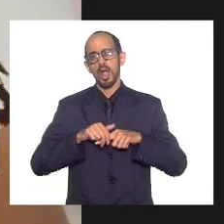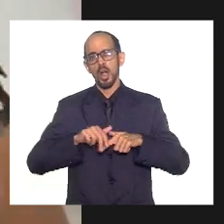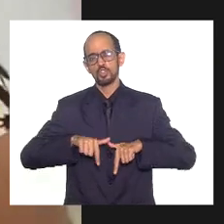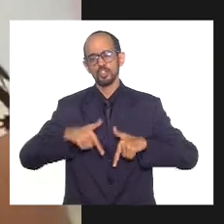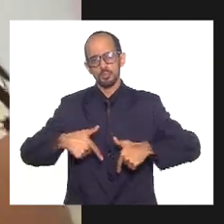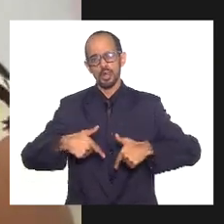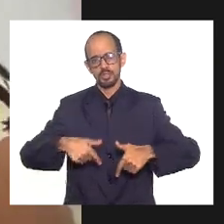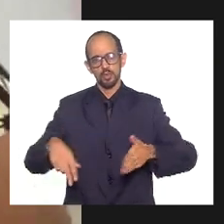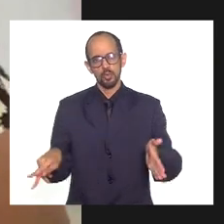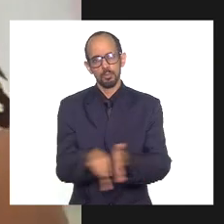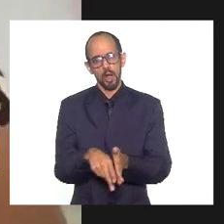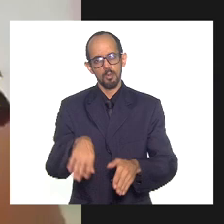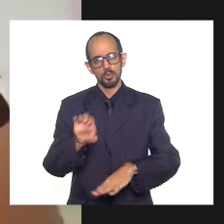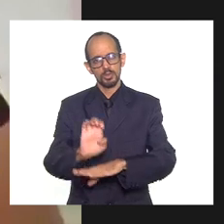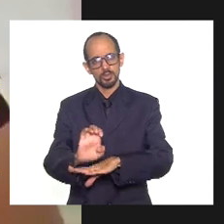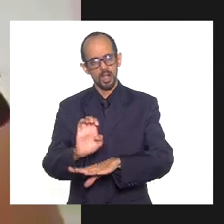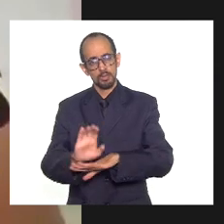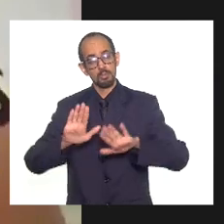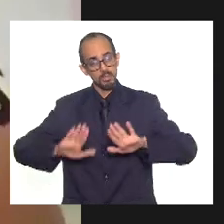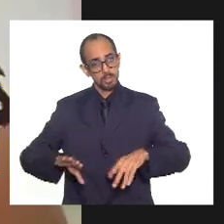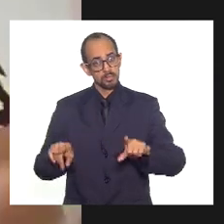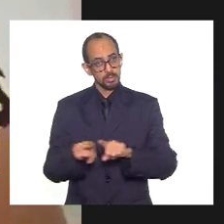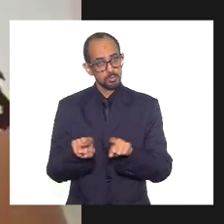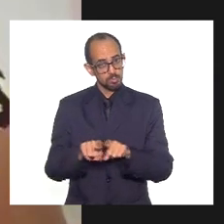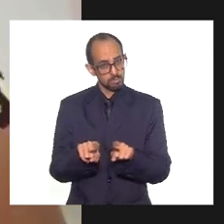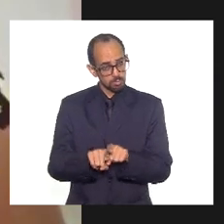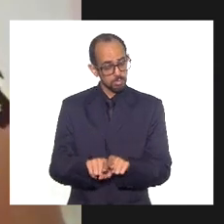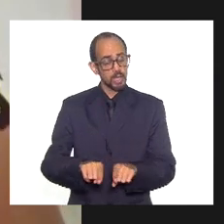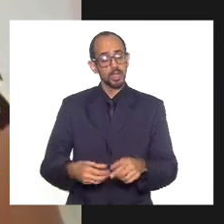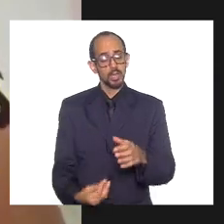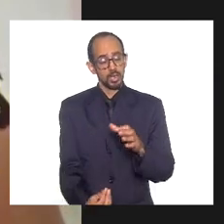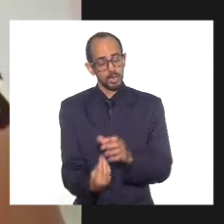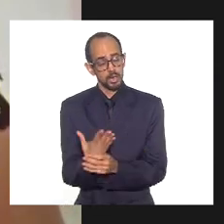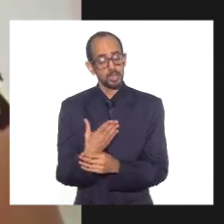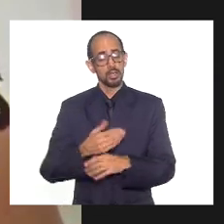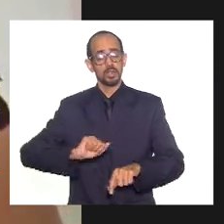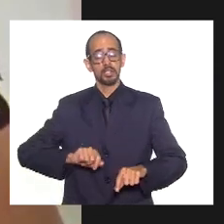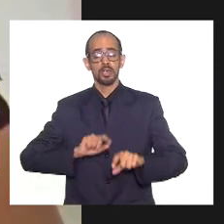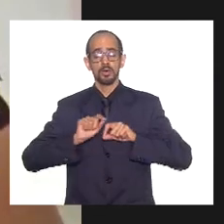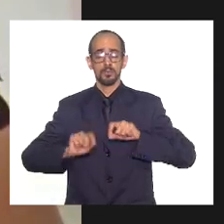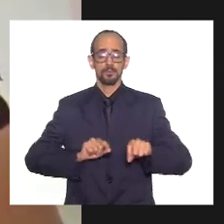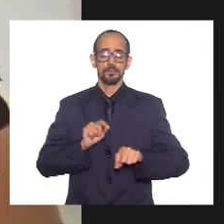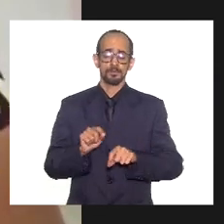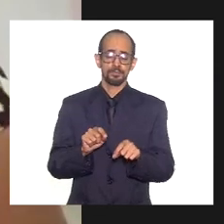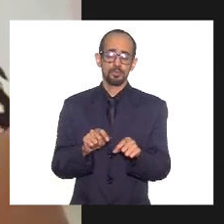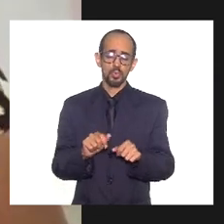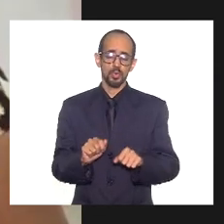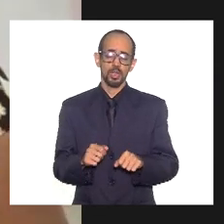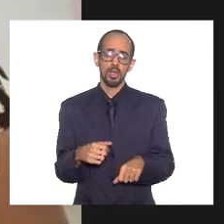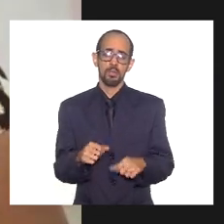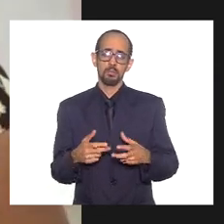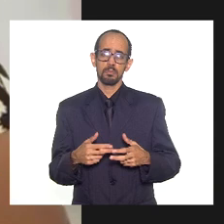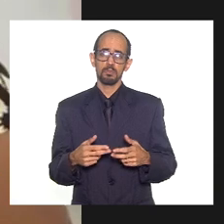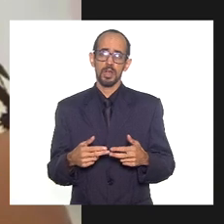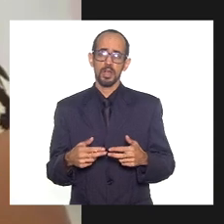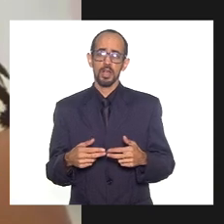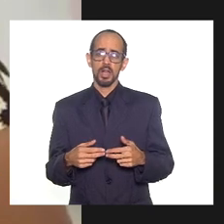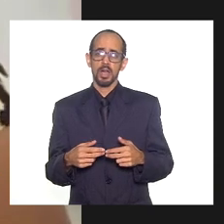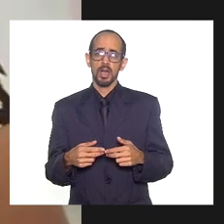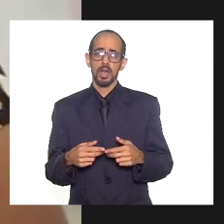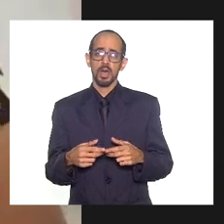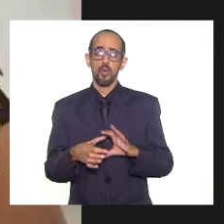do próprio Estado, mas também estabelece uma situação importante no que